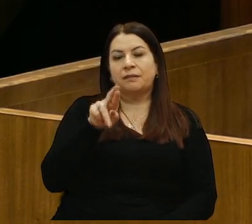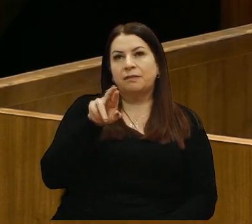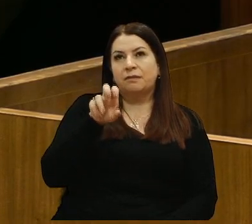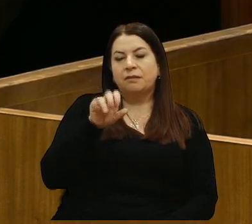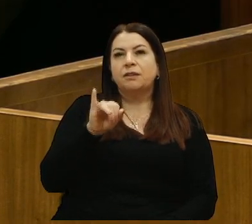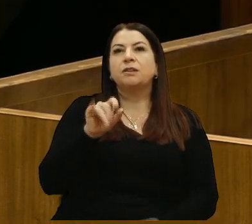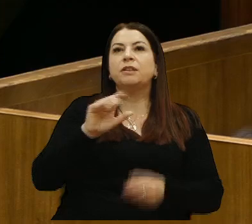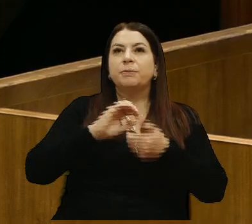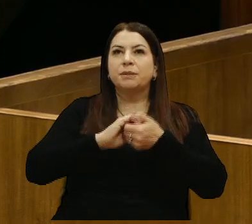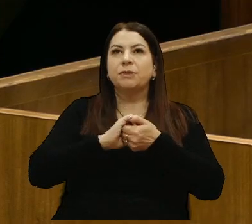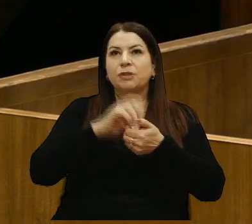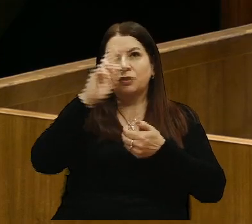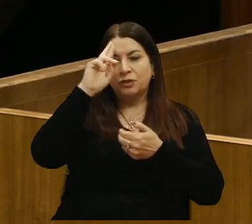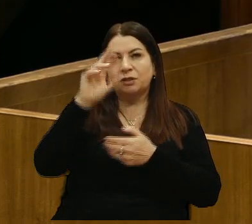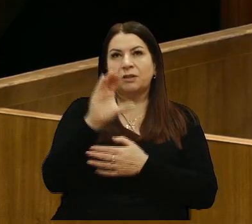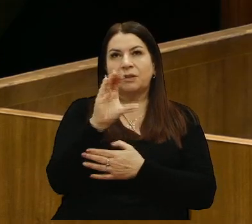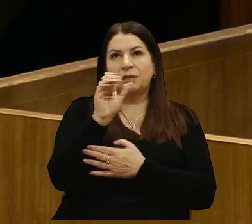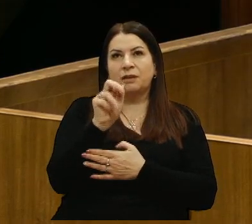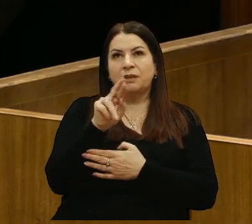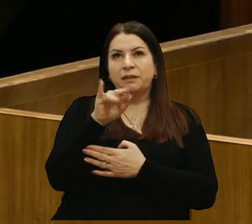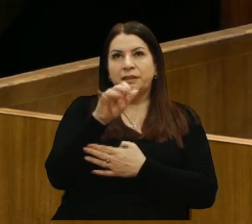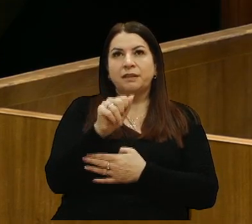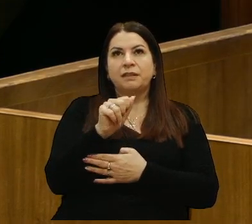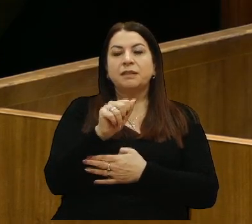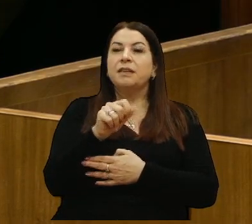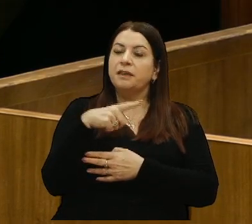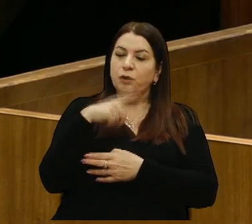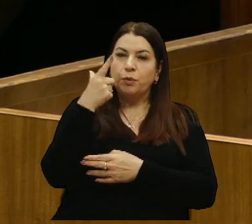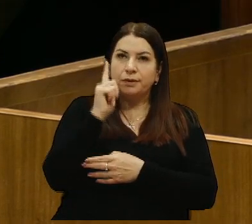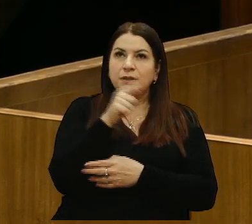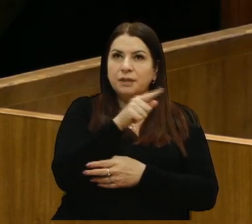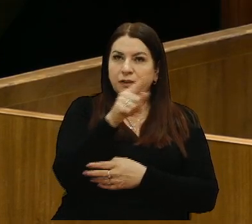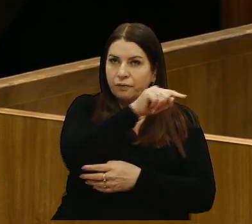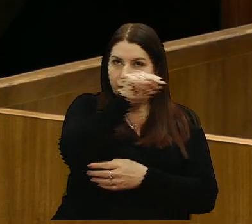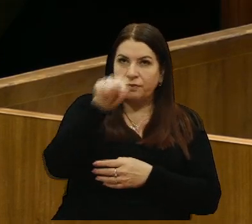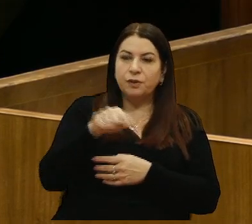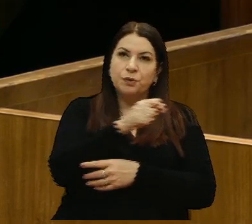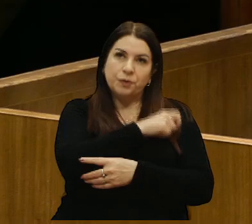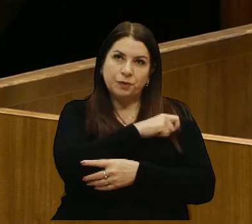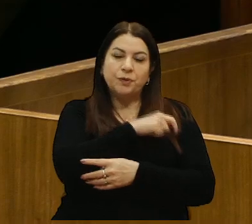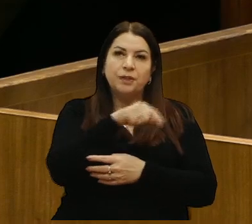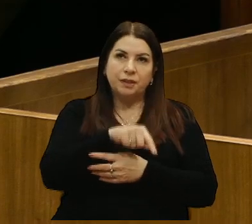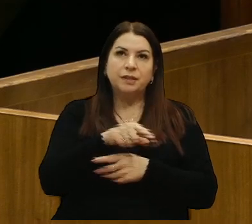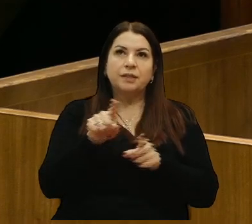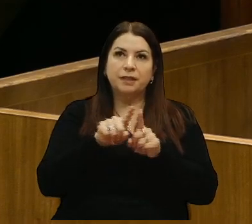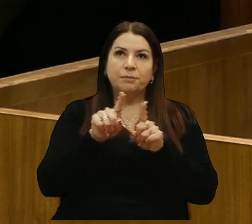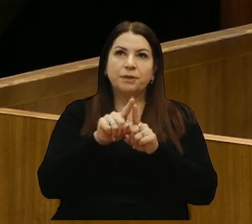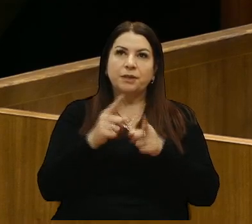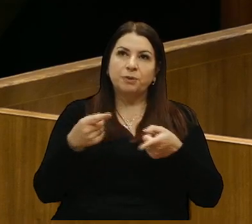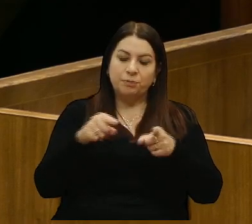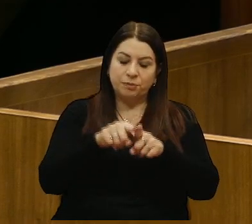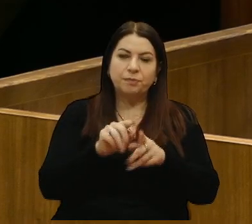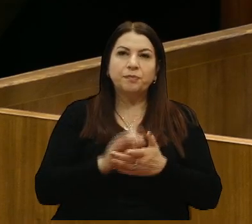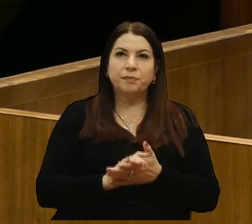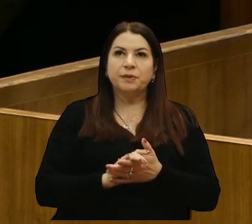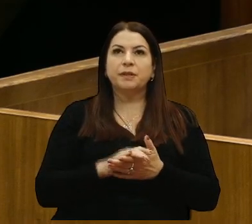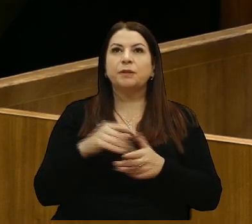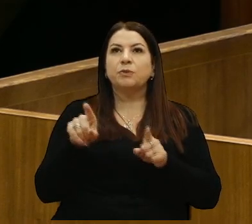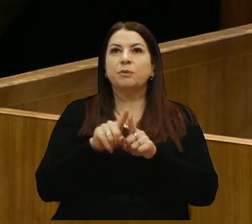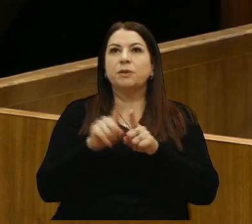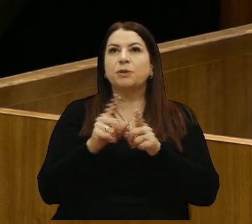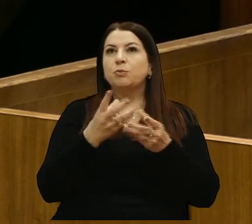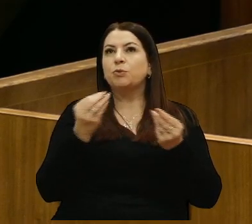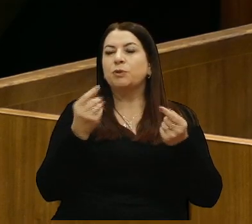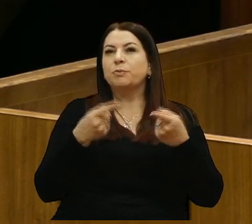também saudar a diretora Karina, que foi quem viabilizou, né, a vinda desses alunos aqui, e também os parceiros. Eu estou também aqui com